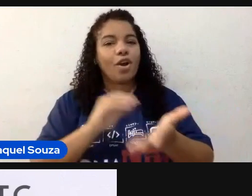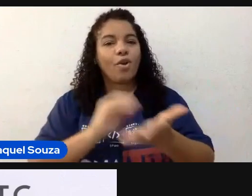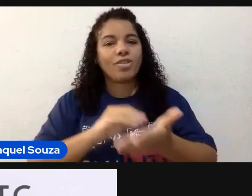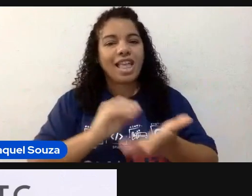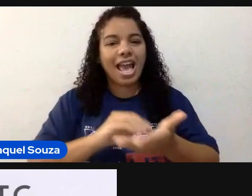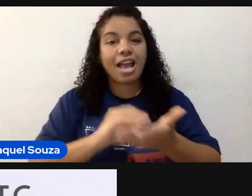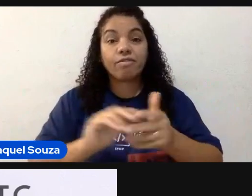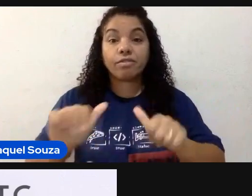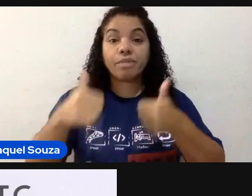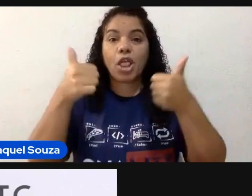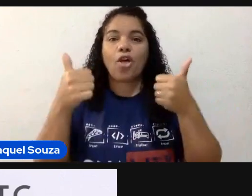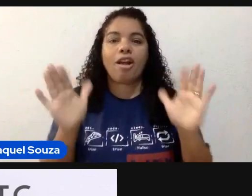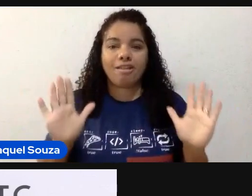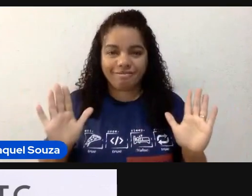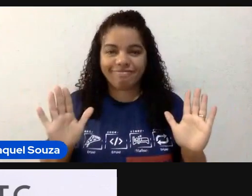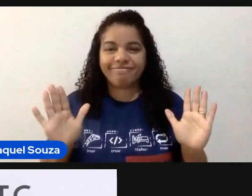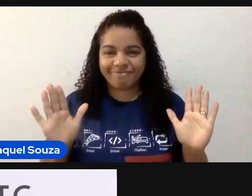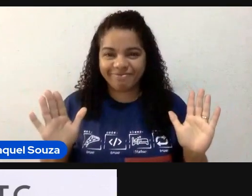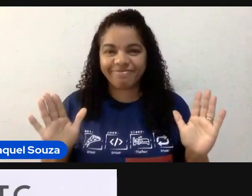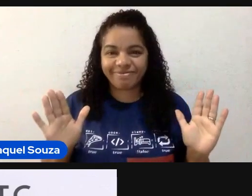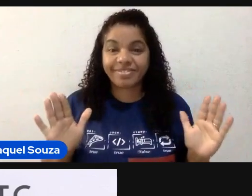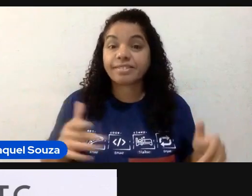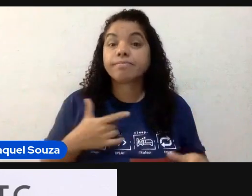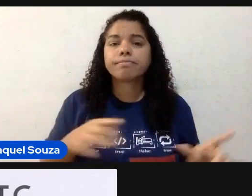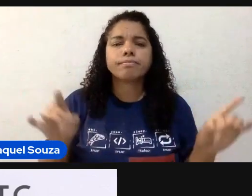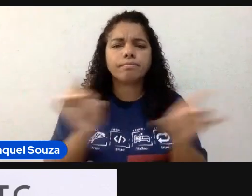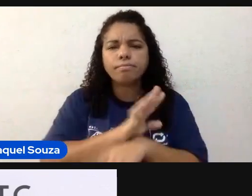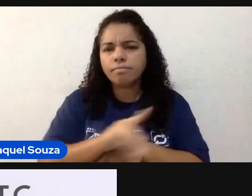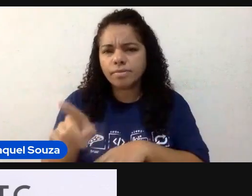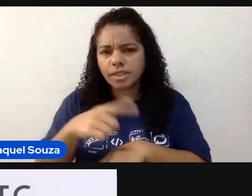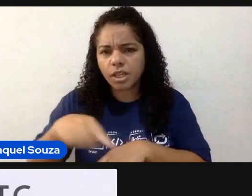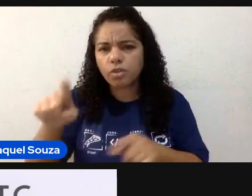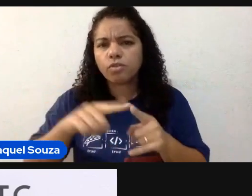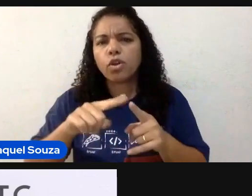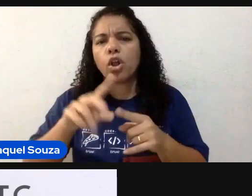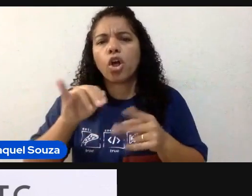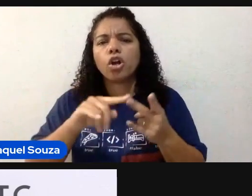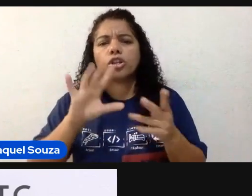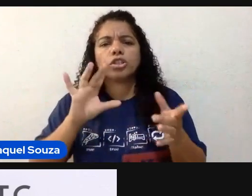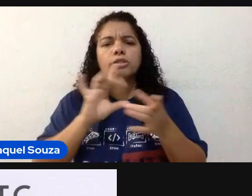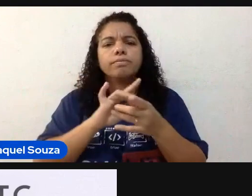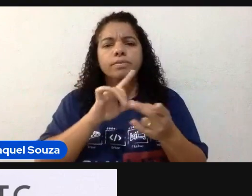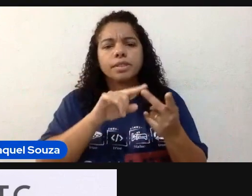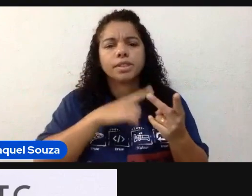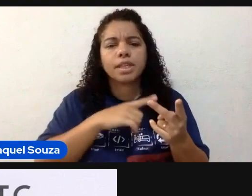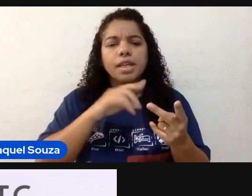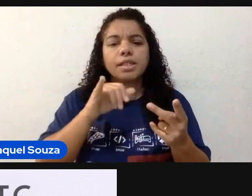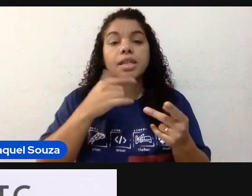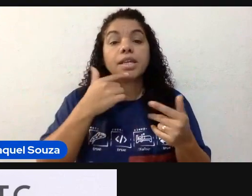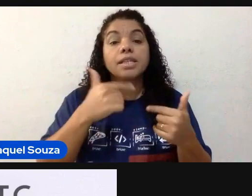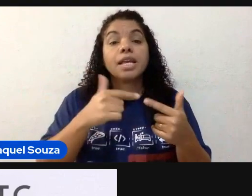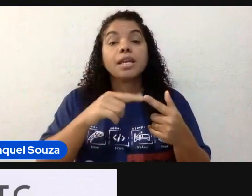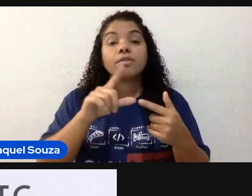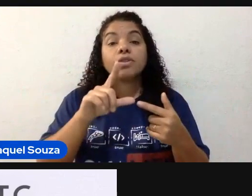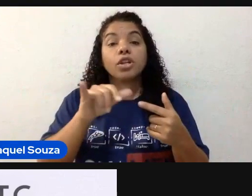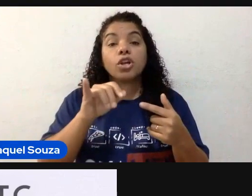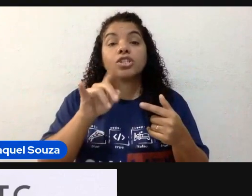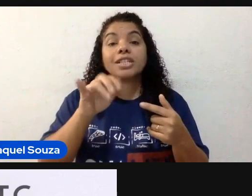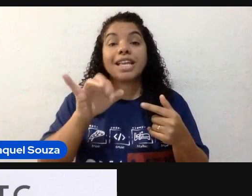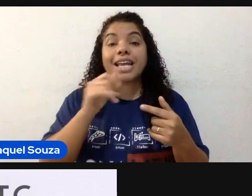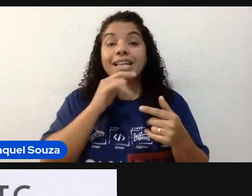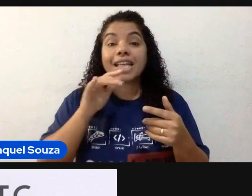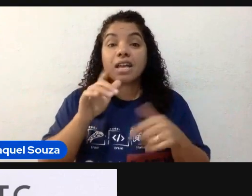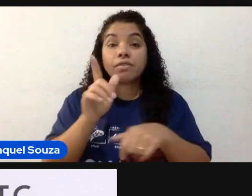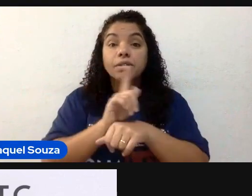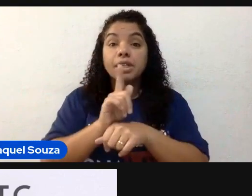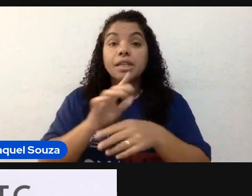eu melhorar. Saindo de lá, eu fui para a loja integrada e também tive a liderança de Jace. E na entrevista, eu